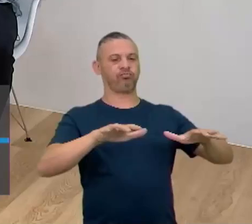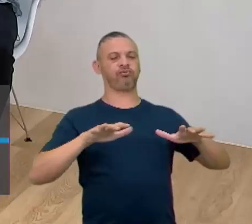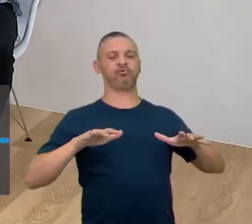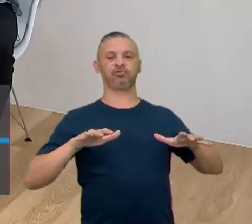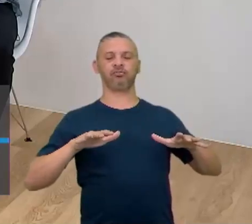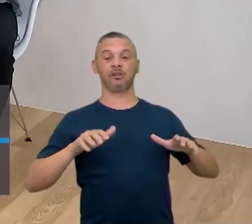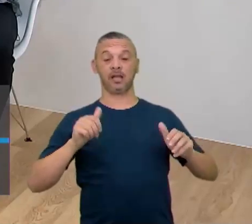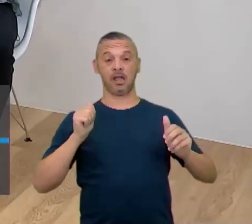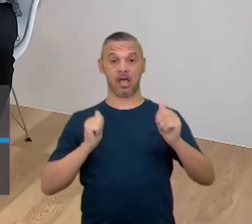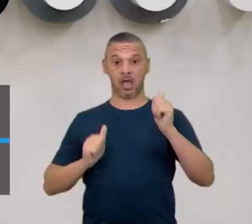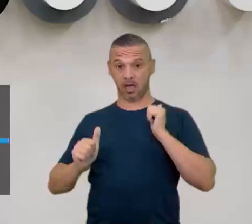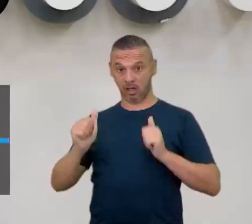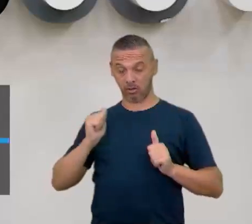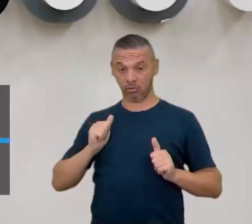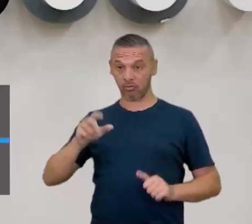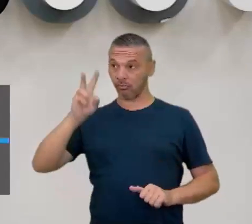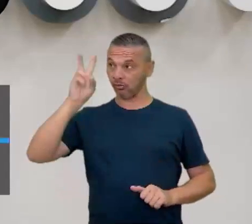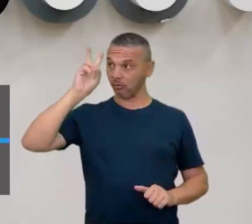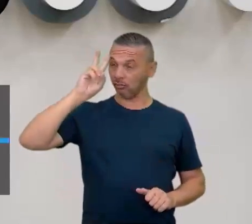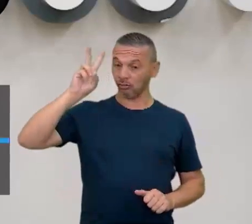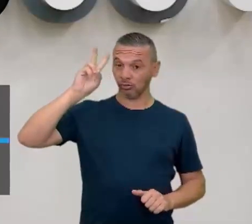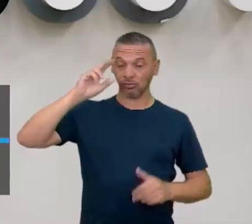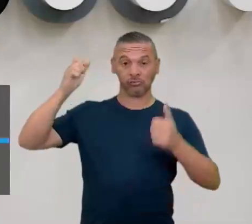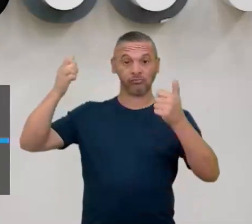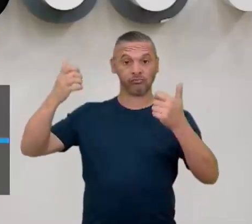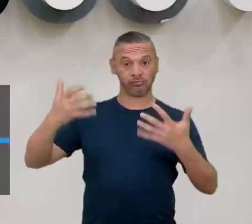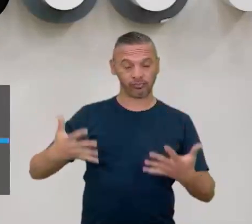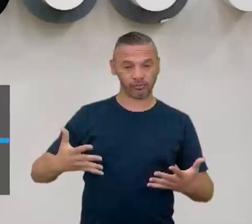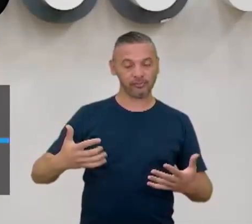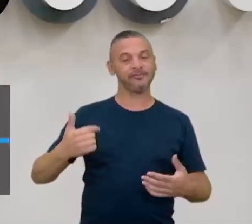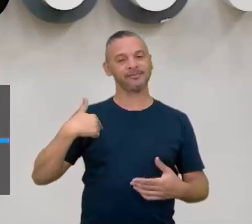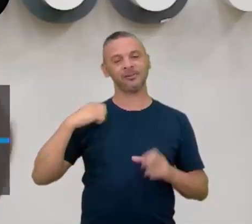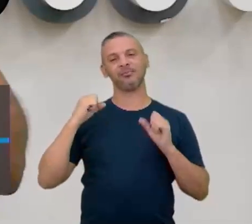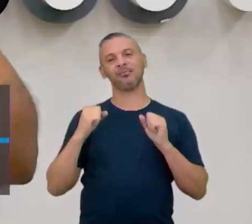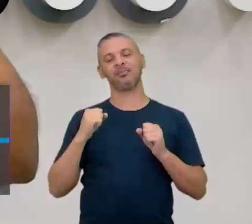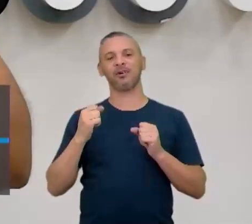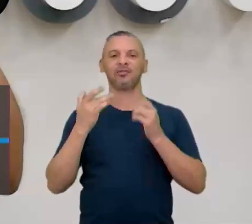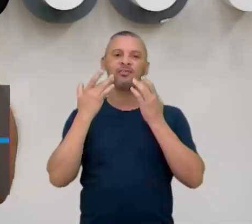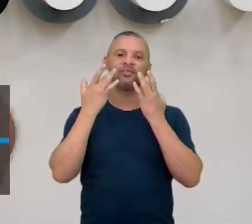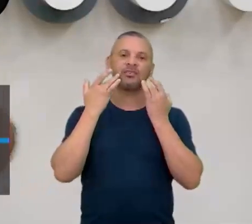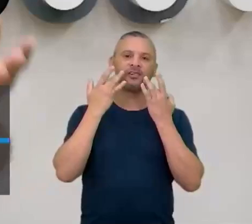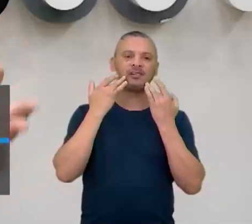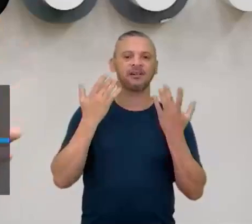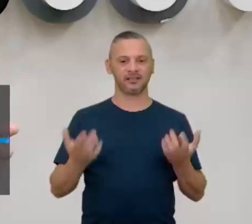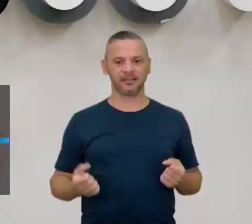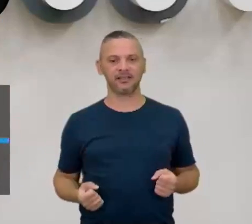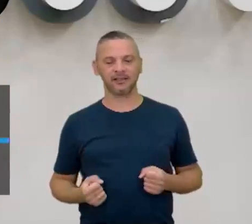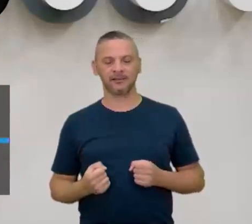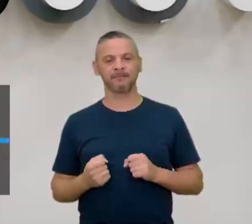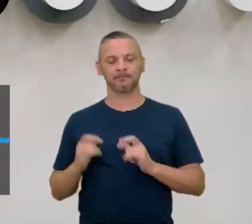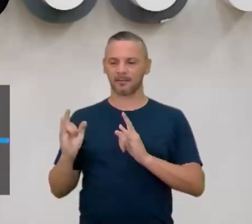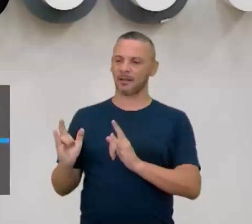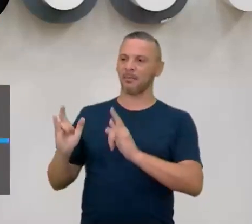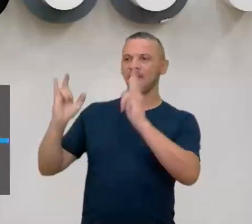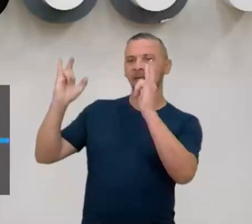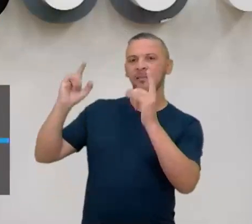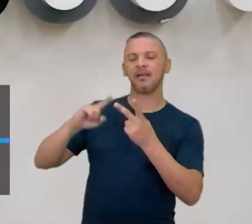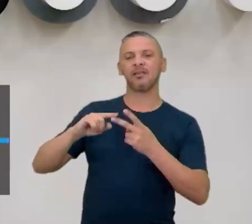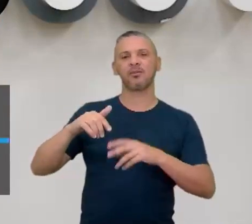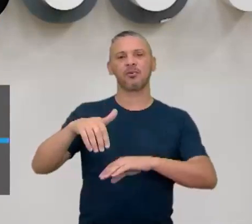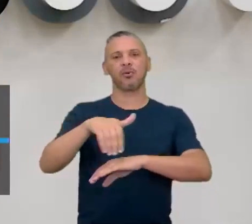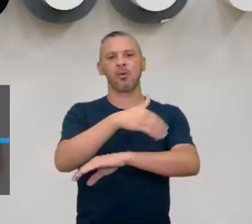tenho uma história um enredo para trazer, eu posso fazer teatro. Então, eu posso fazer teatro dentro de um apartamento, na